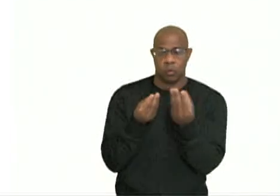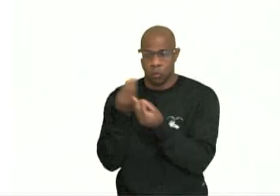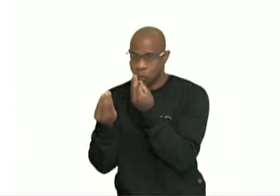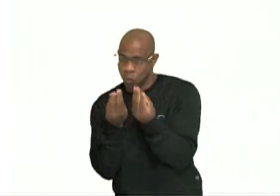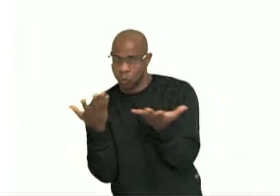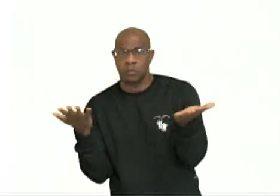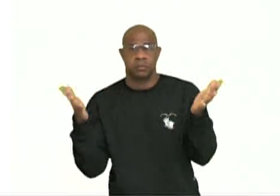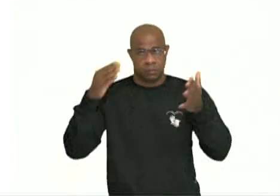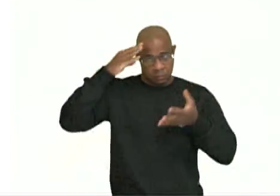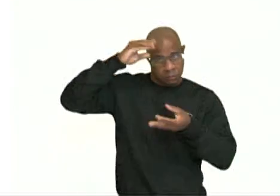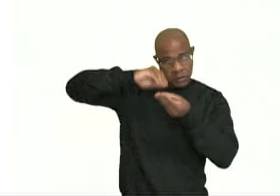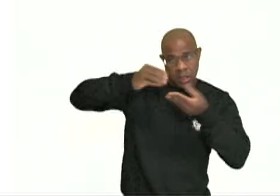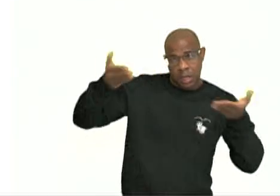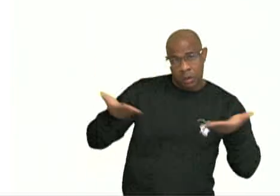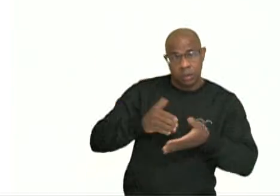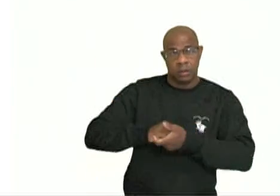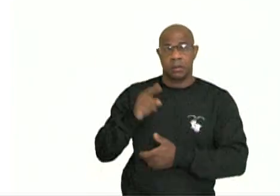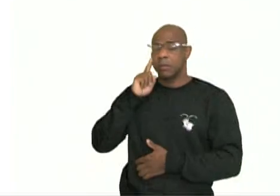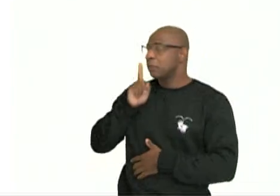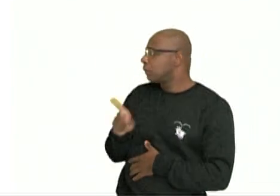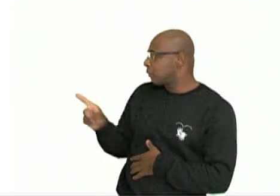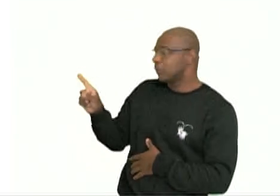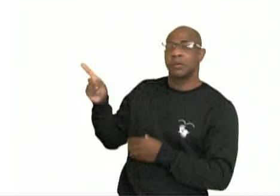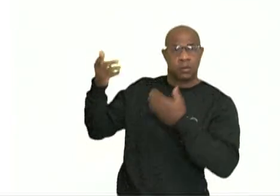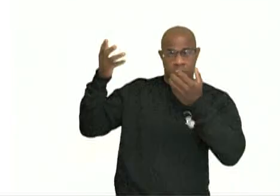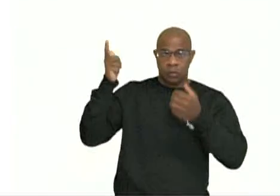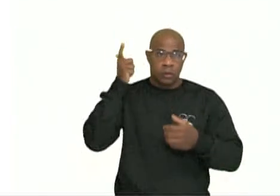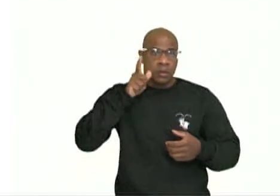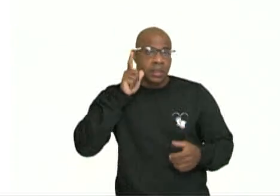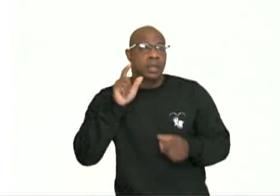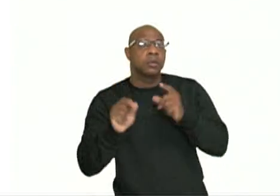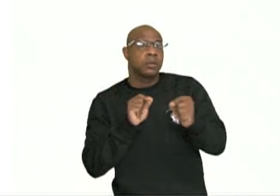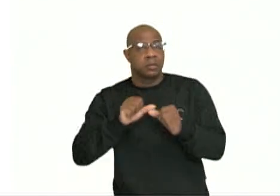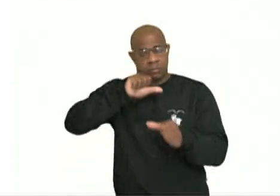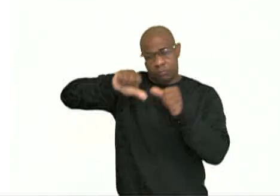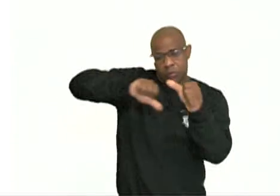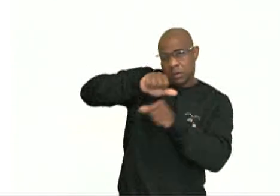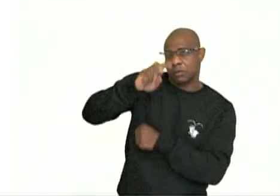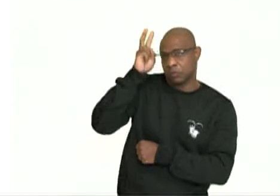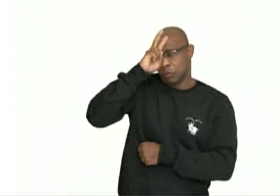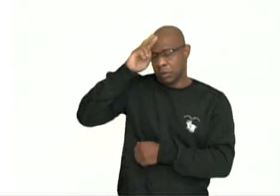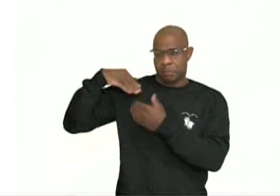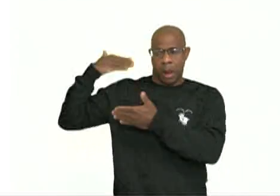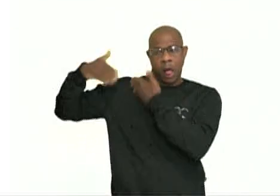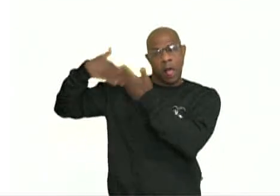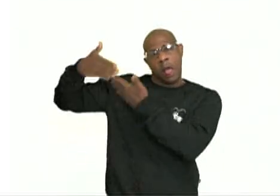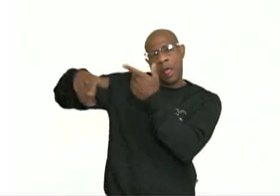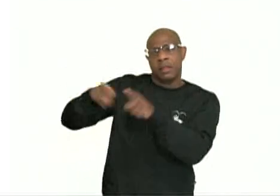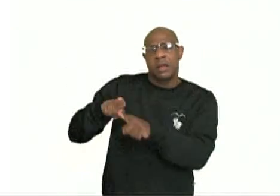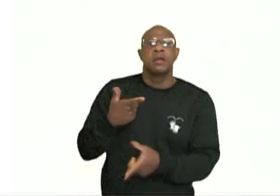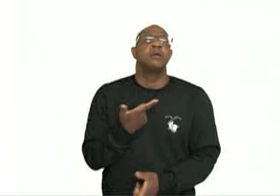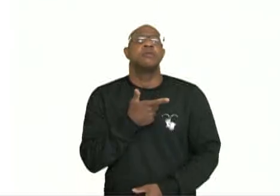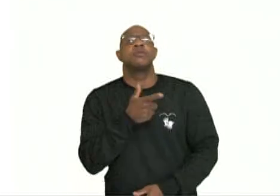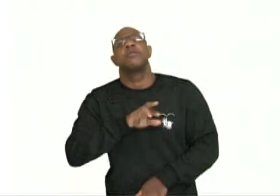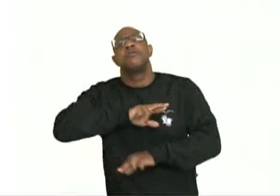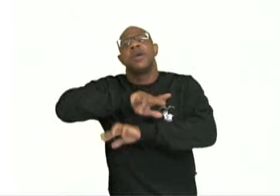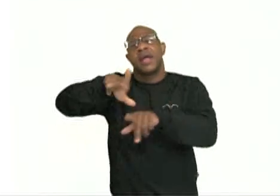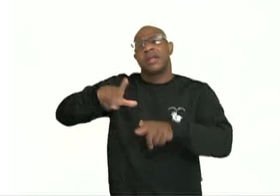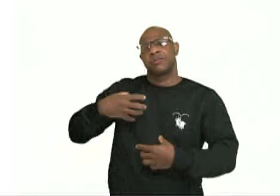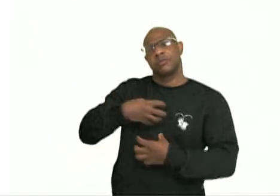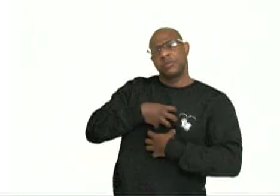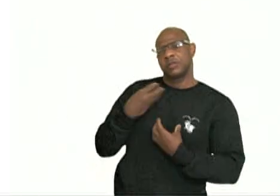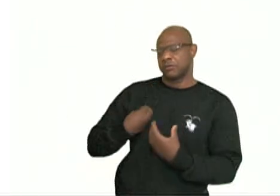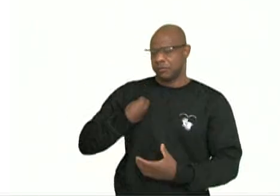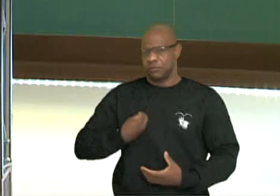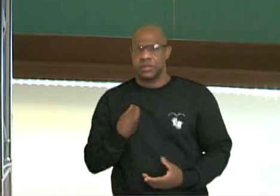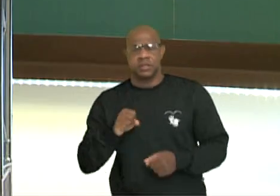isso. Aqui no GIF a gente consegue ver, né, ao longo das mudanças históricas, a gente tem diferentes formas de produção, diferentes modos de